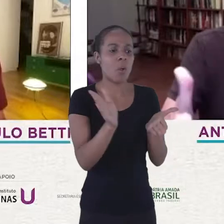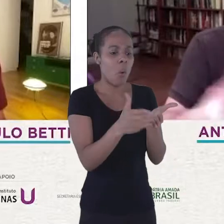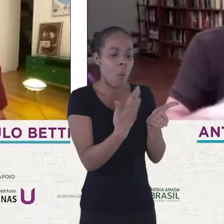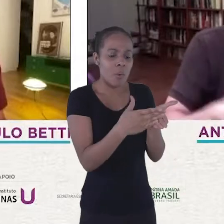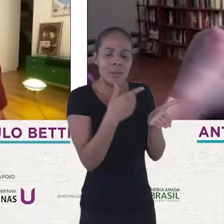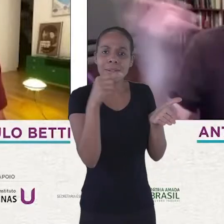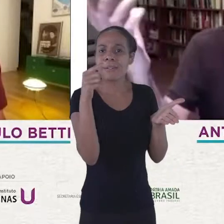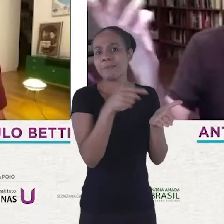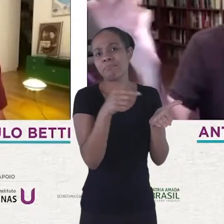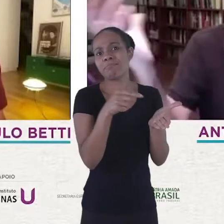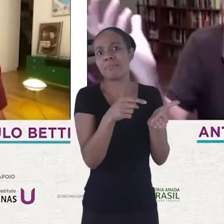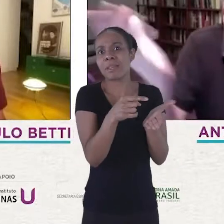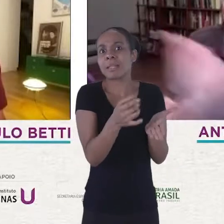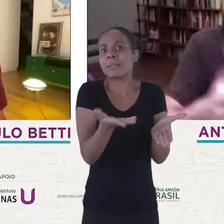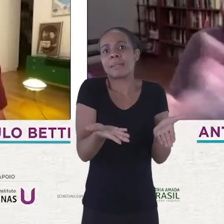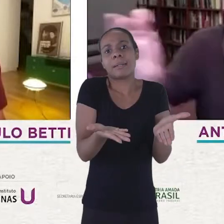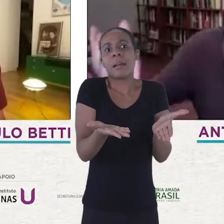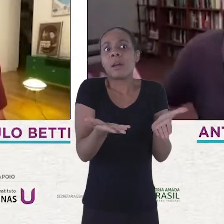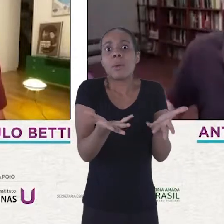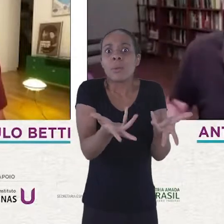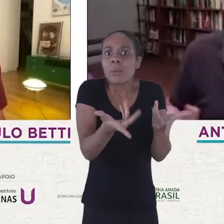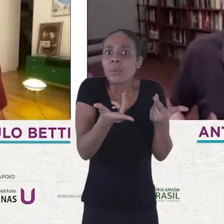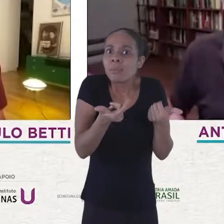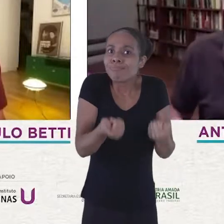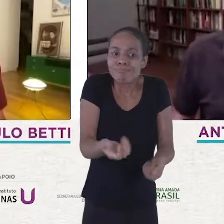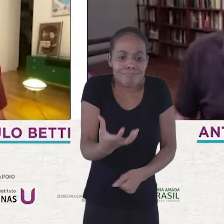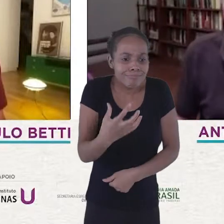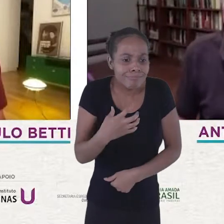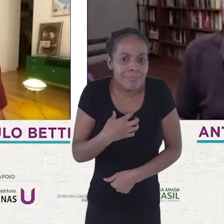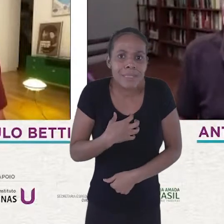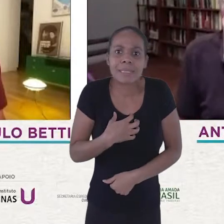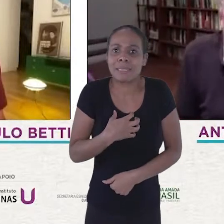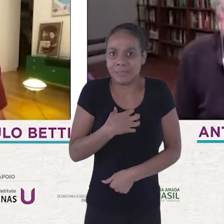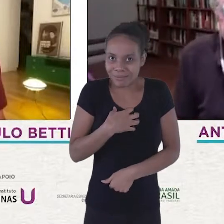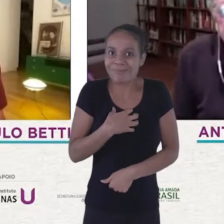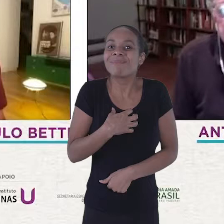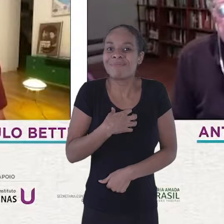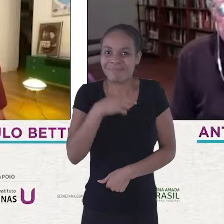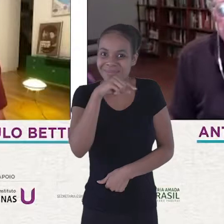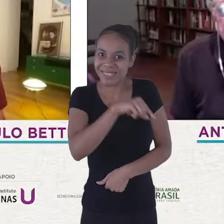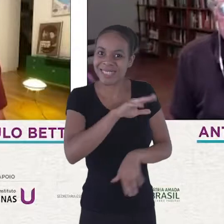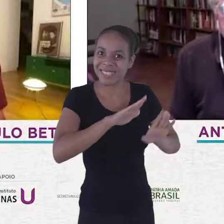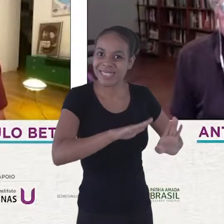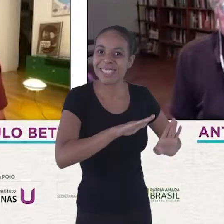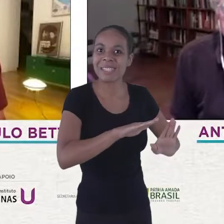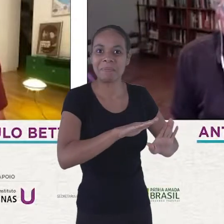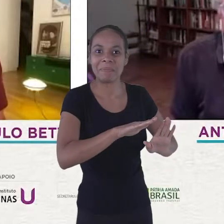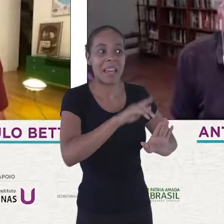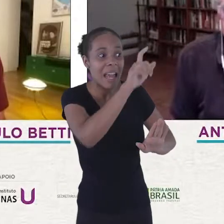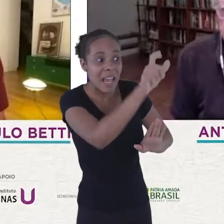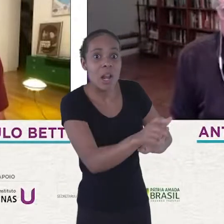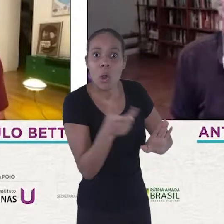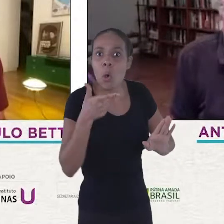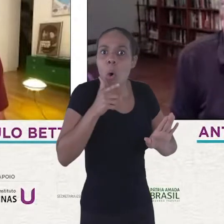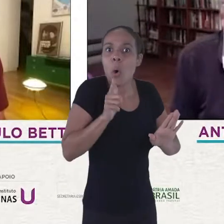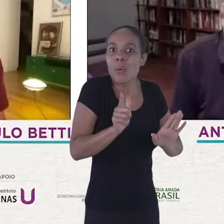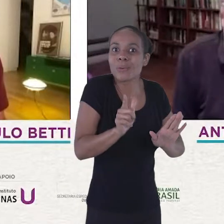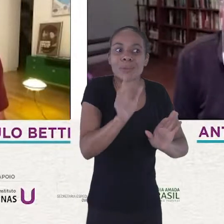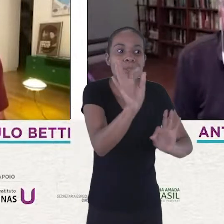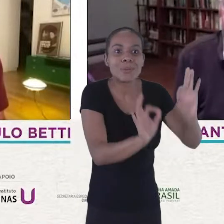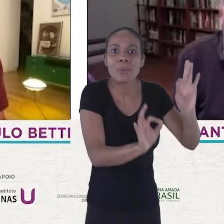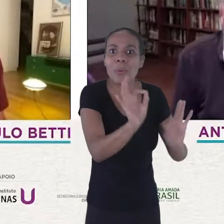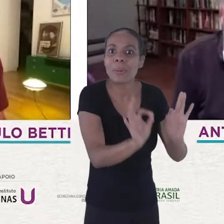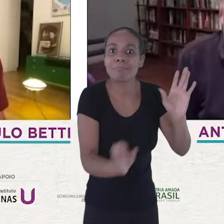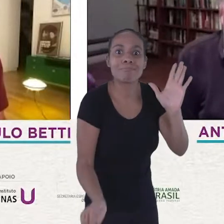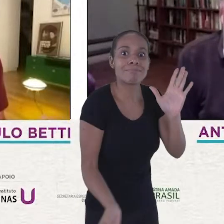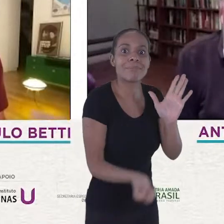livro nesse formato, com essa qualidade, né, que o Stepan conseguiu produzir. É realmente incrível.